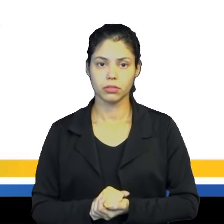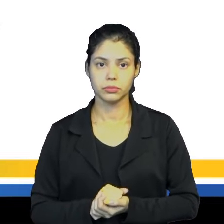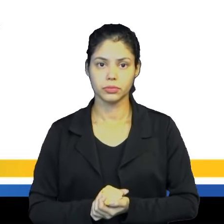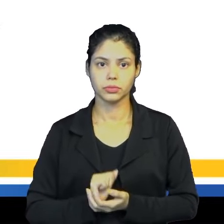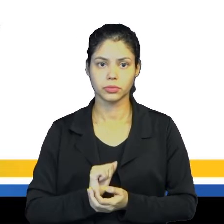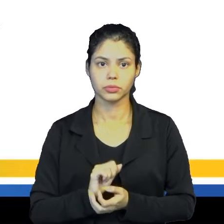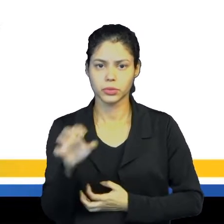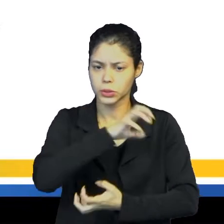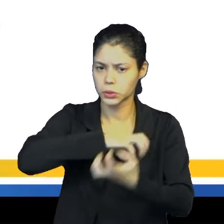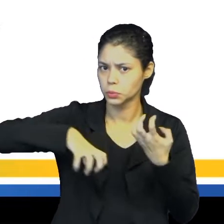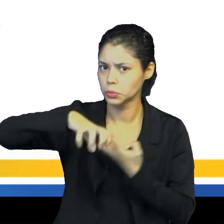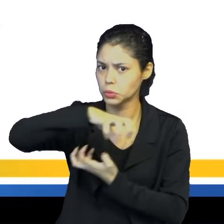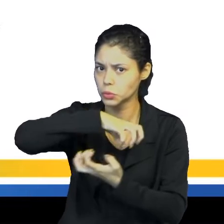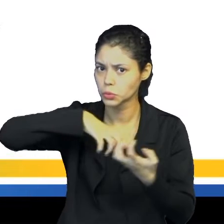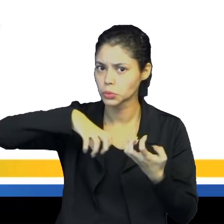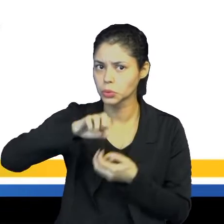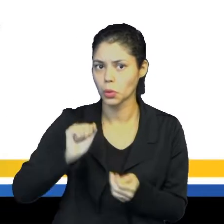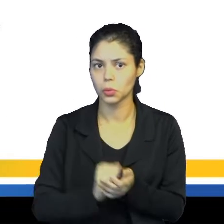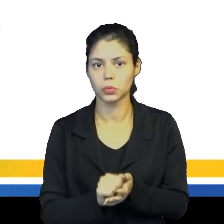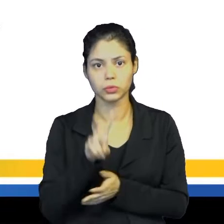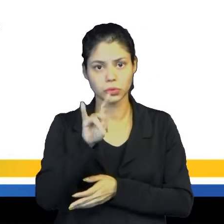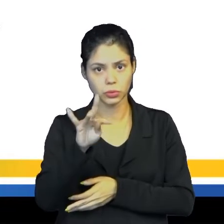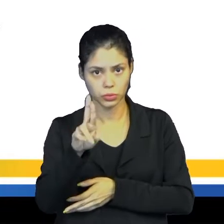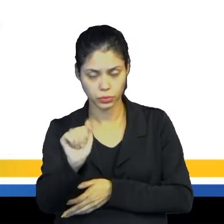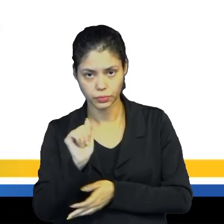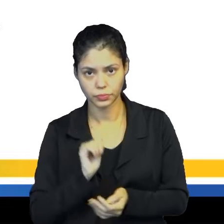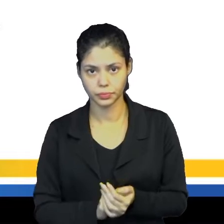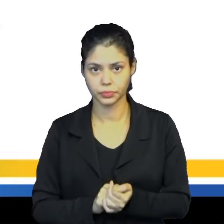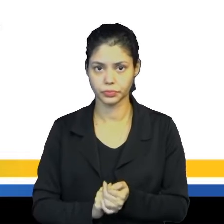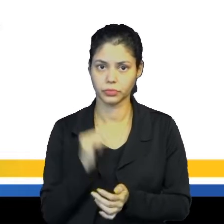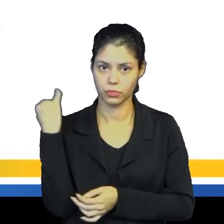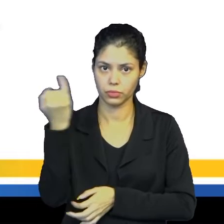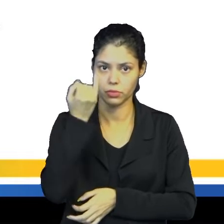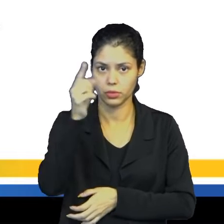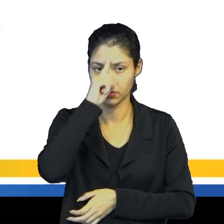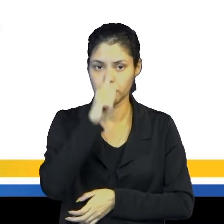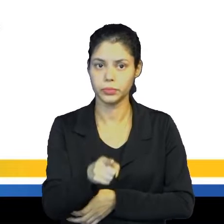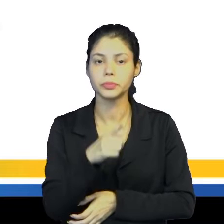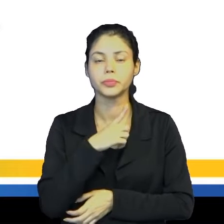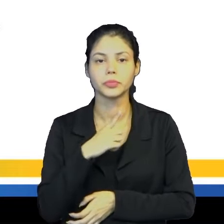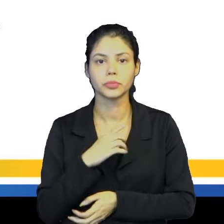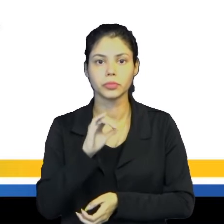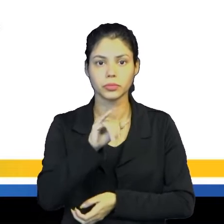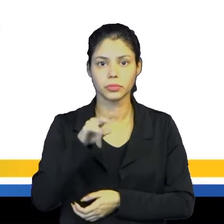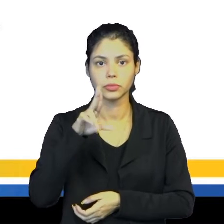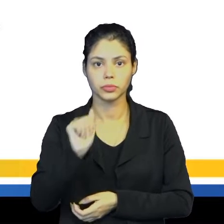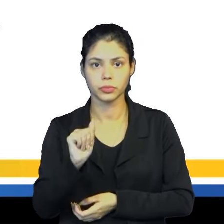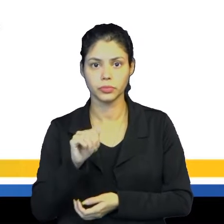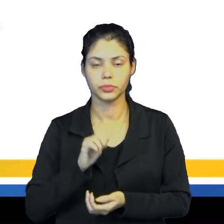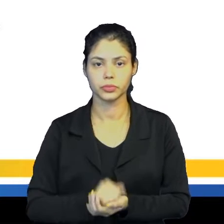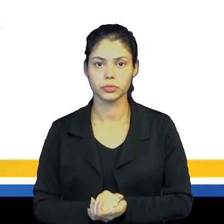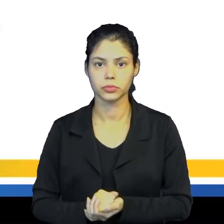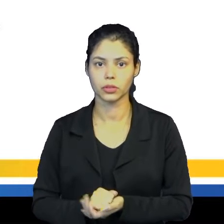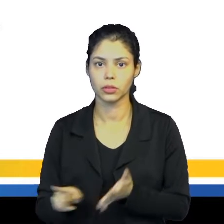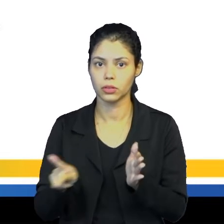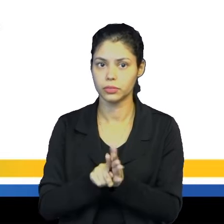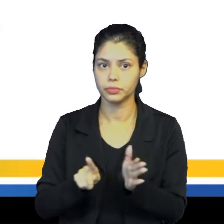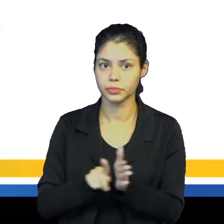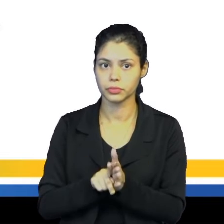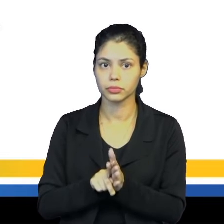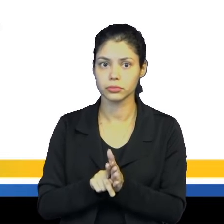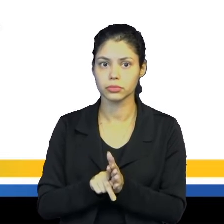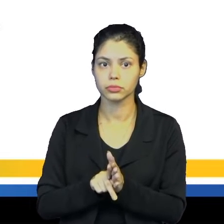Quanto às revoluções, às rebeliões vitoriosas, né, entre as principais lideranças, a gente tem o Simão Bolívar, né, cuja